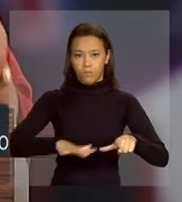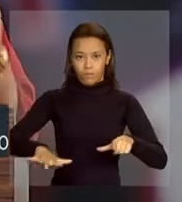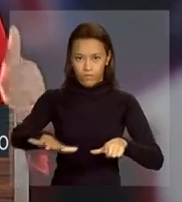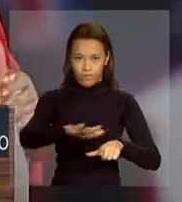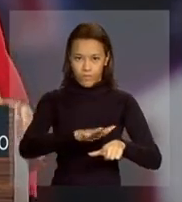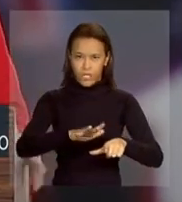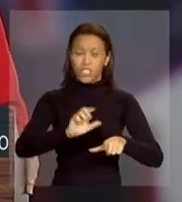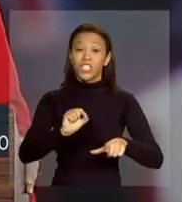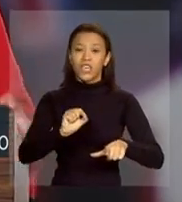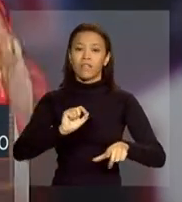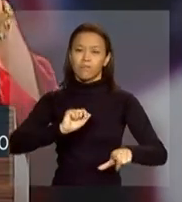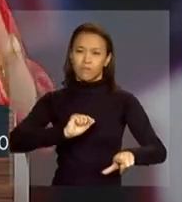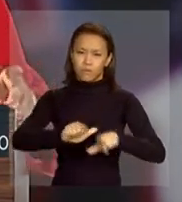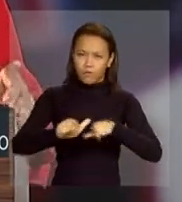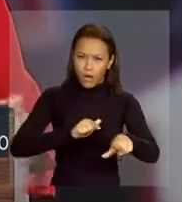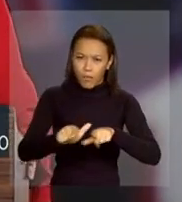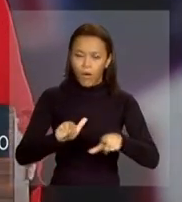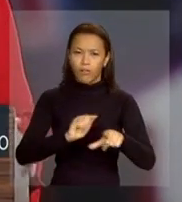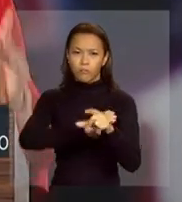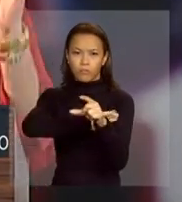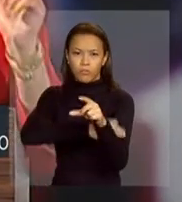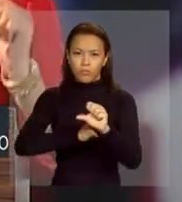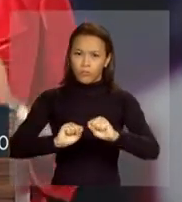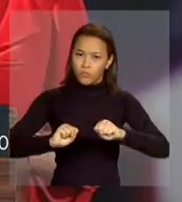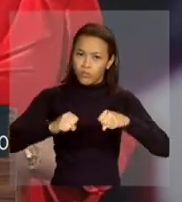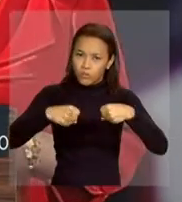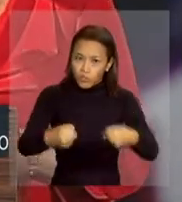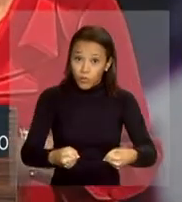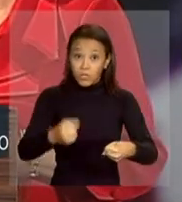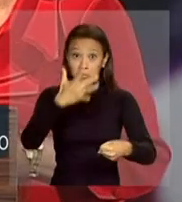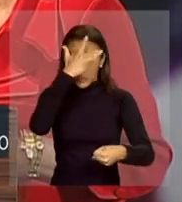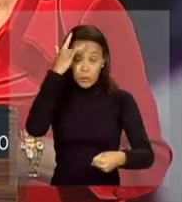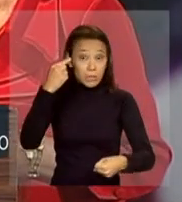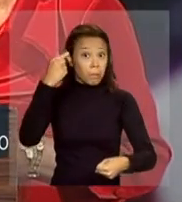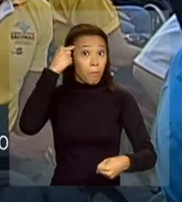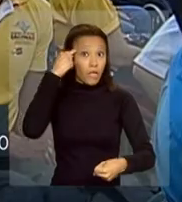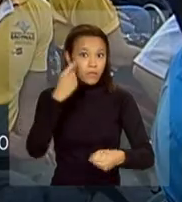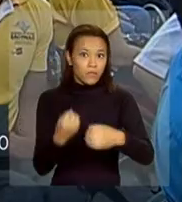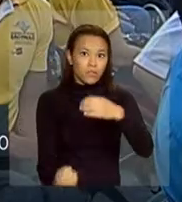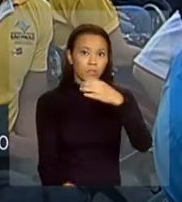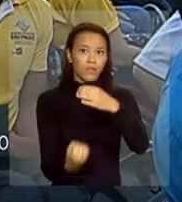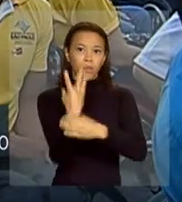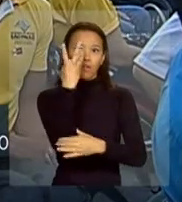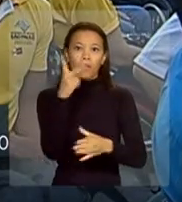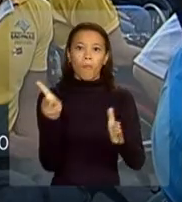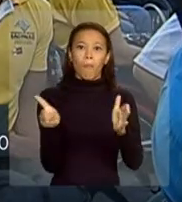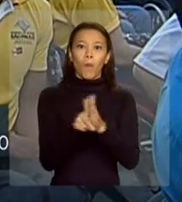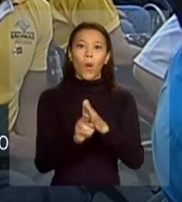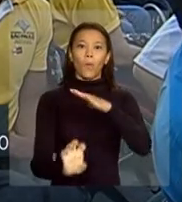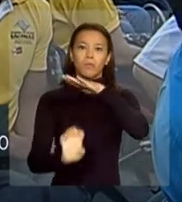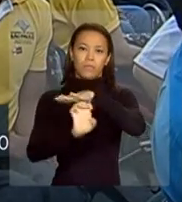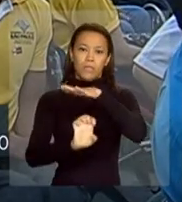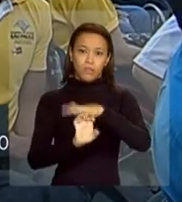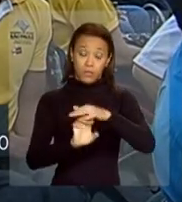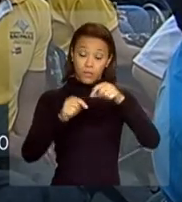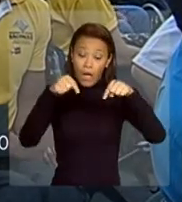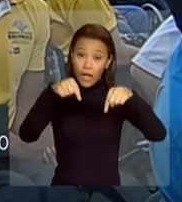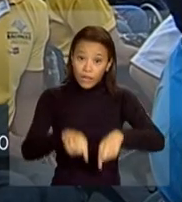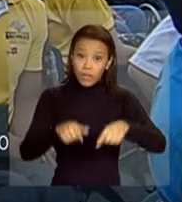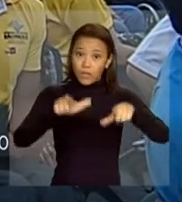de trabalho de esforço e de empreendedorismo e é uma